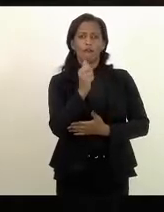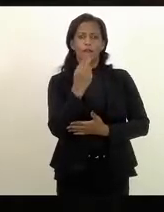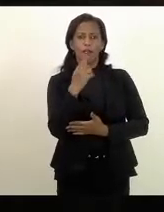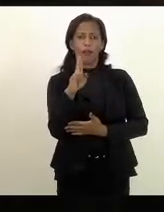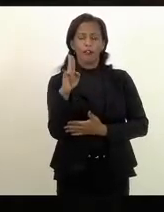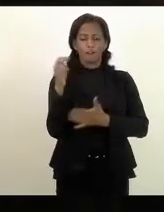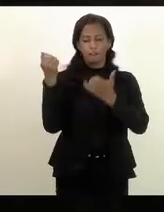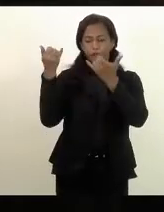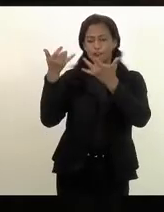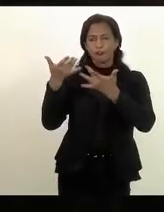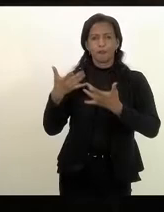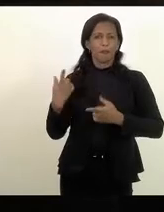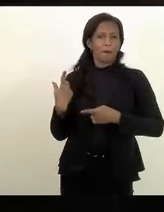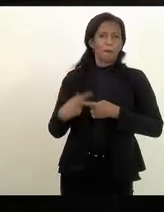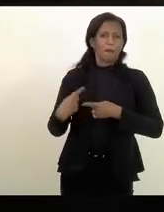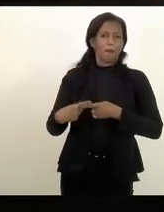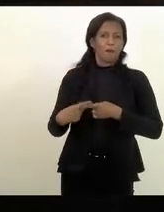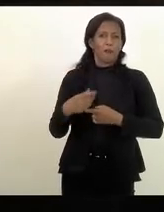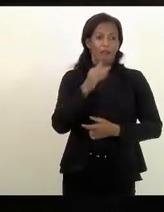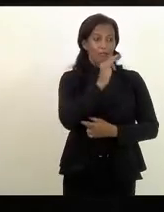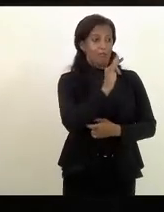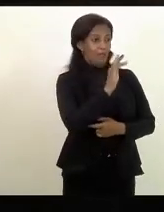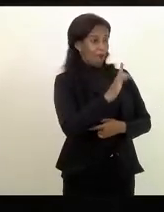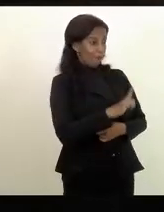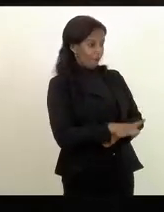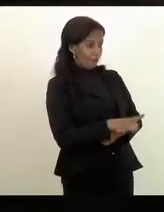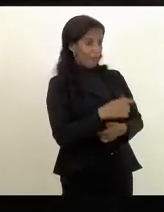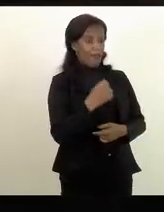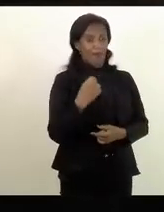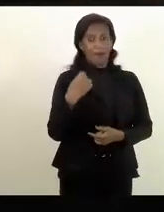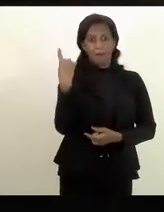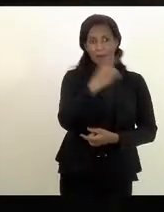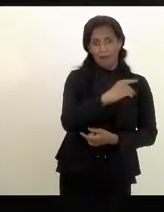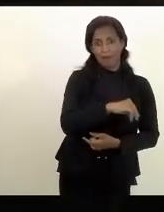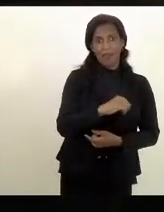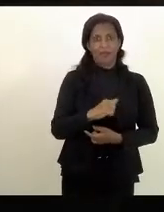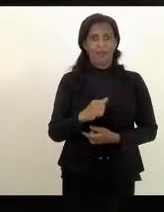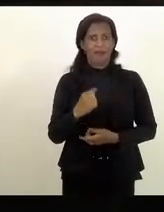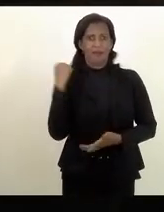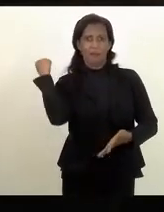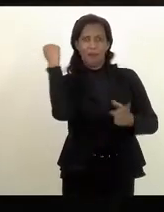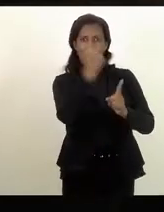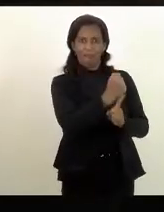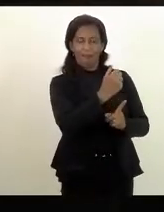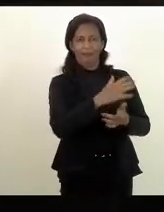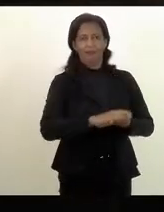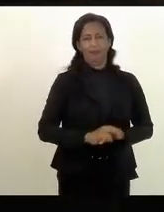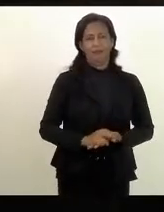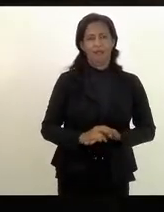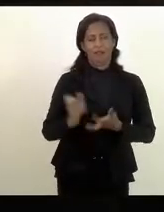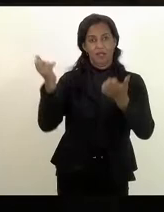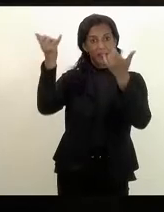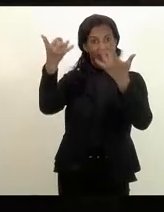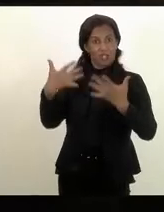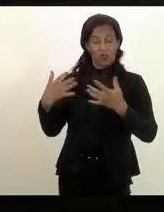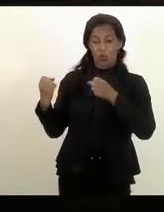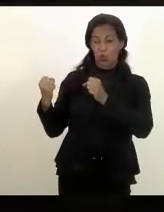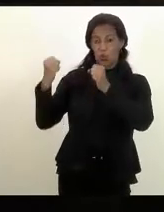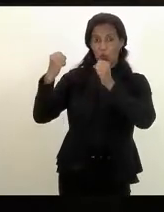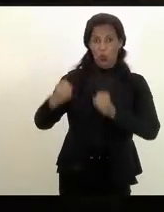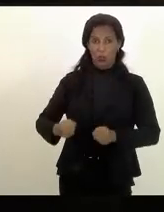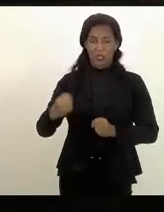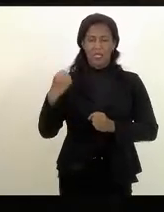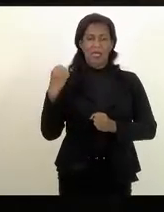se justificam na fé para bater para matar se justificam no poder para